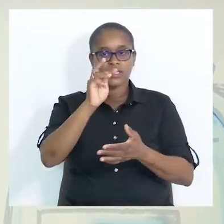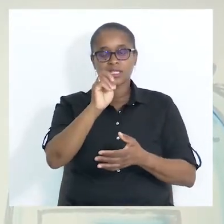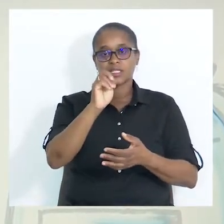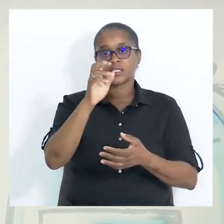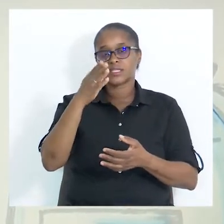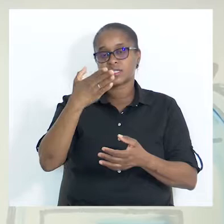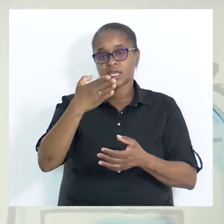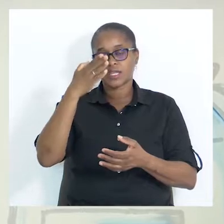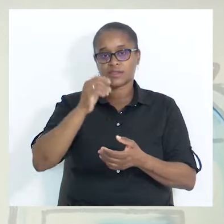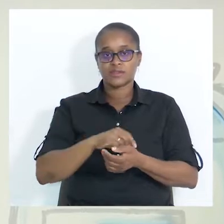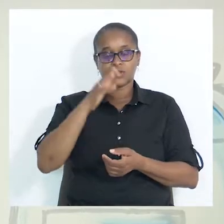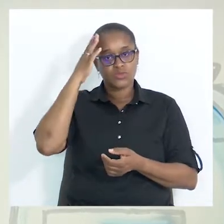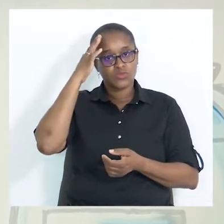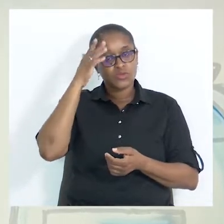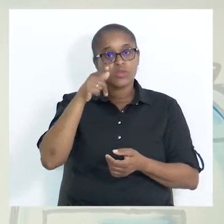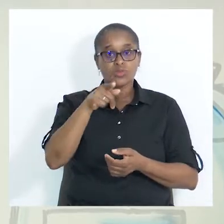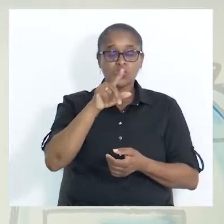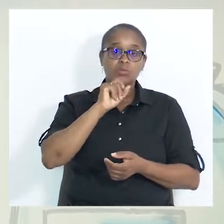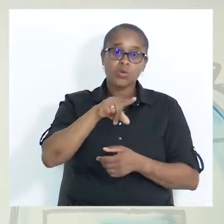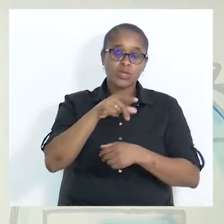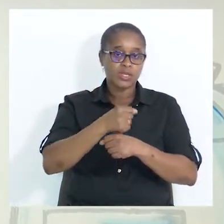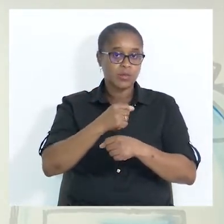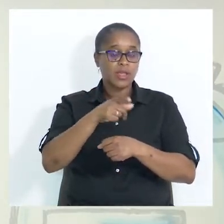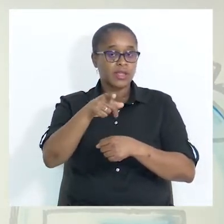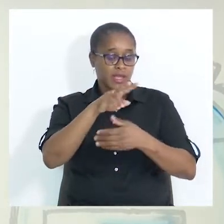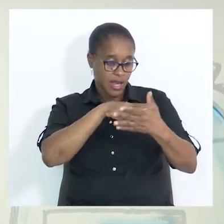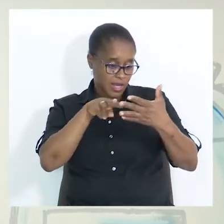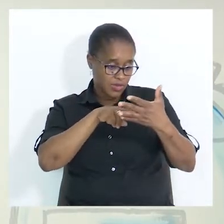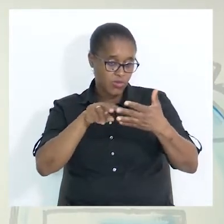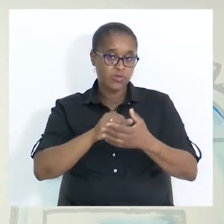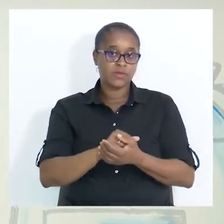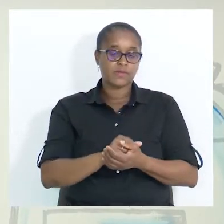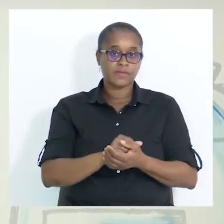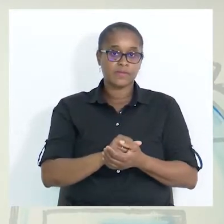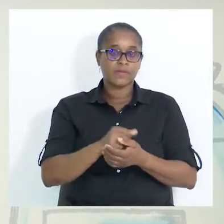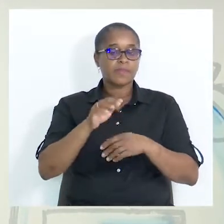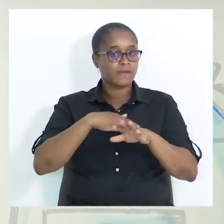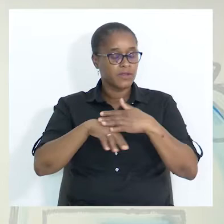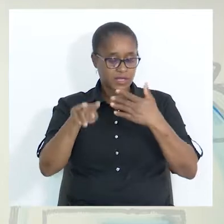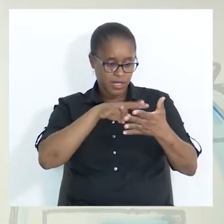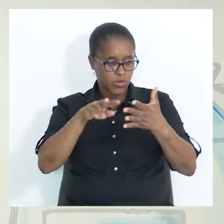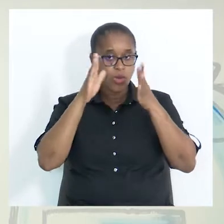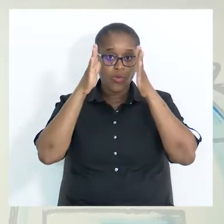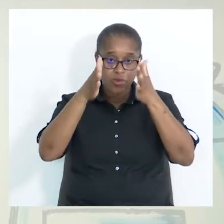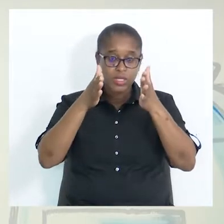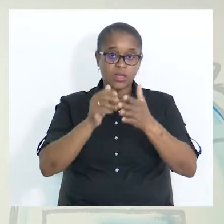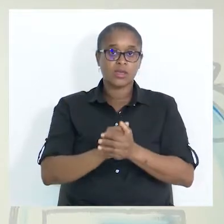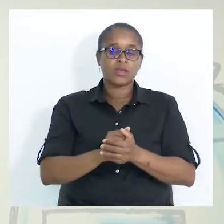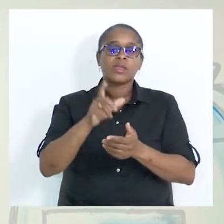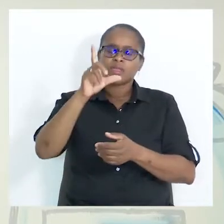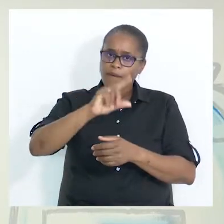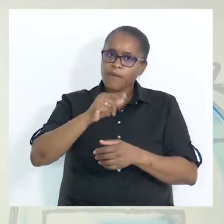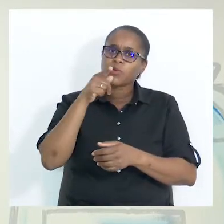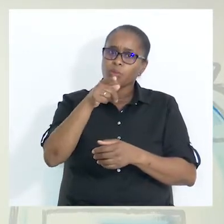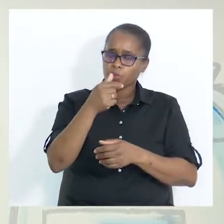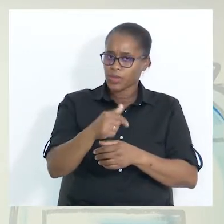37. Tu podes trabalhar ali a leitura. Um minutinho para fazeres a leitura concentrada. Assim como